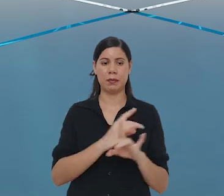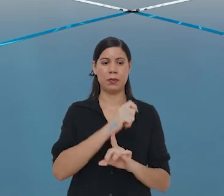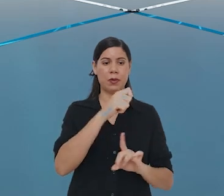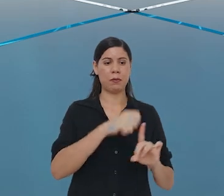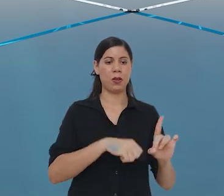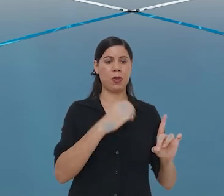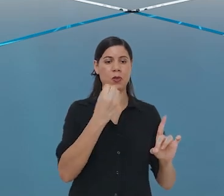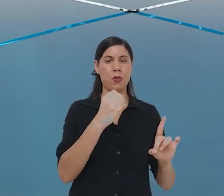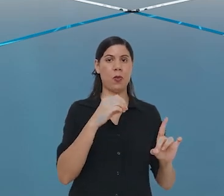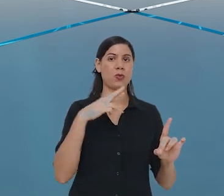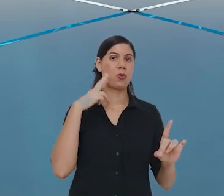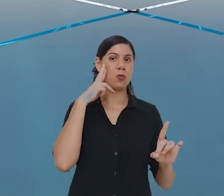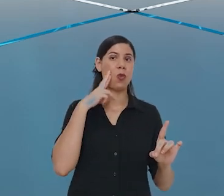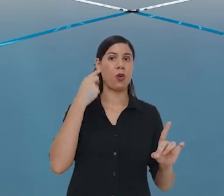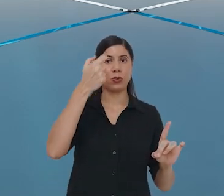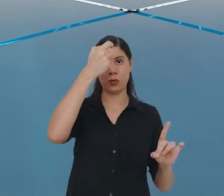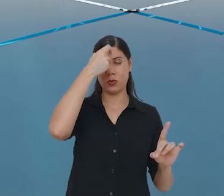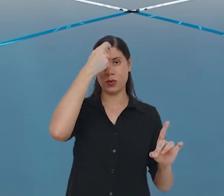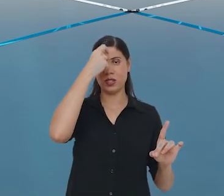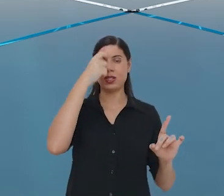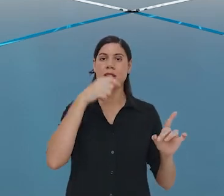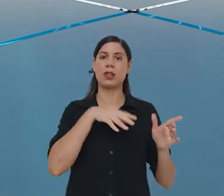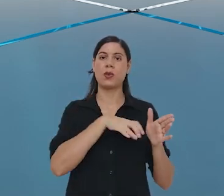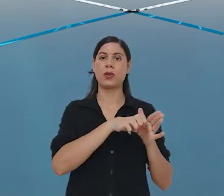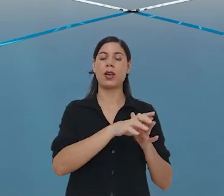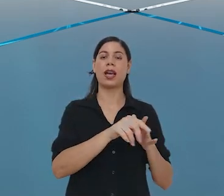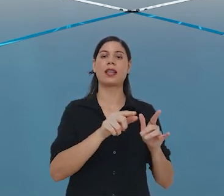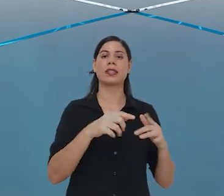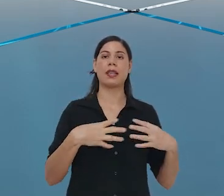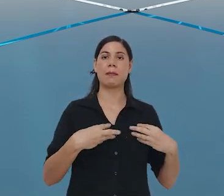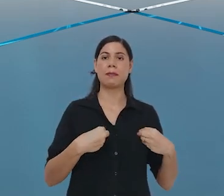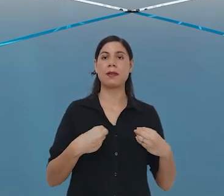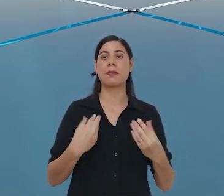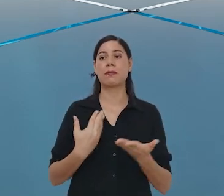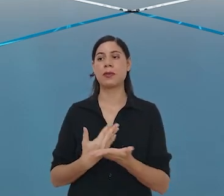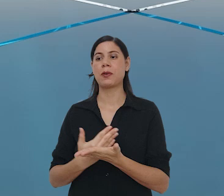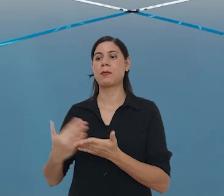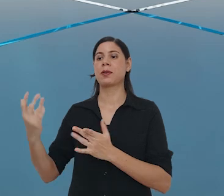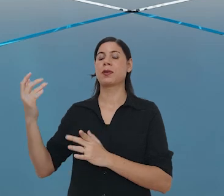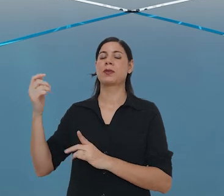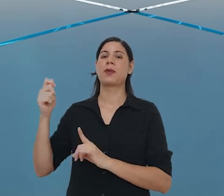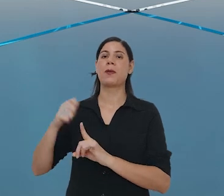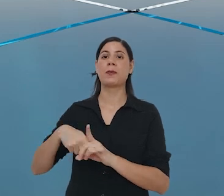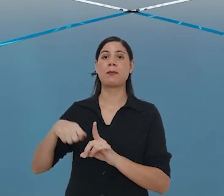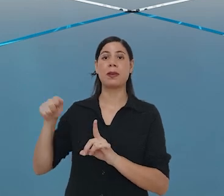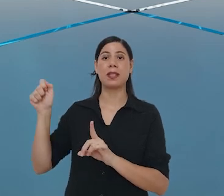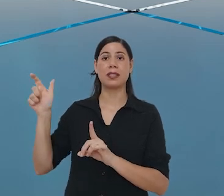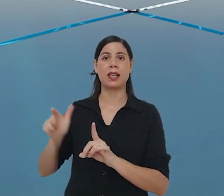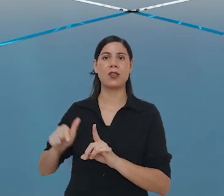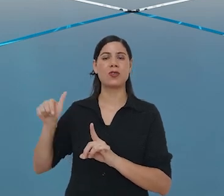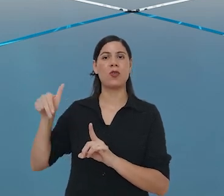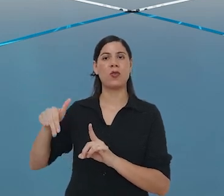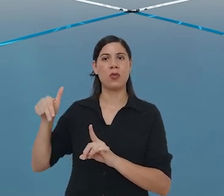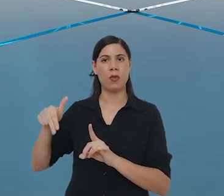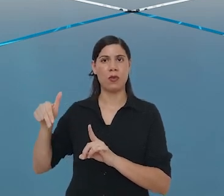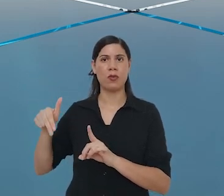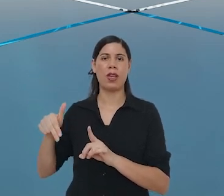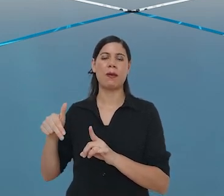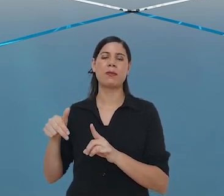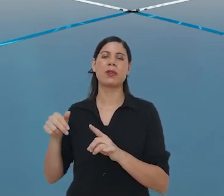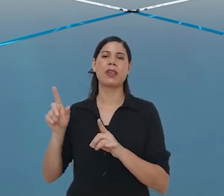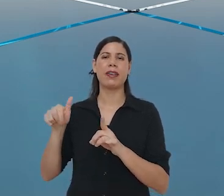do Outubro Rosa de conscientização do câncer de mama e entramos no Novembro Azul do câncer de próstata, o repórter